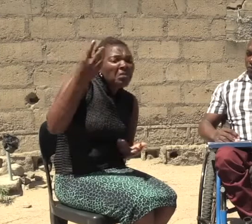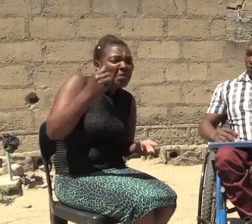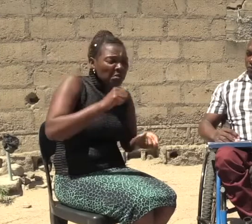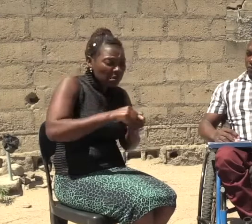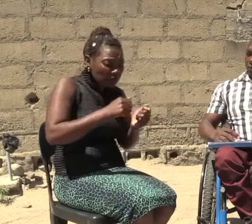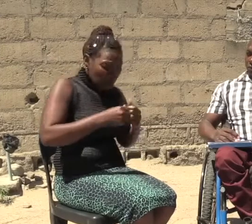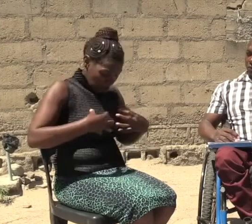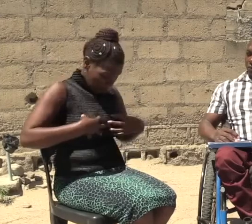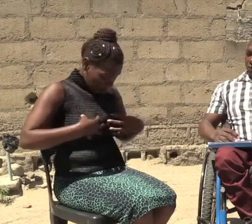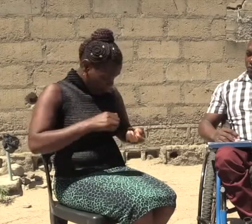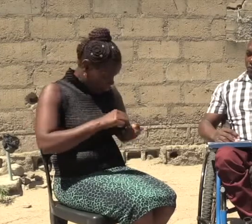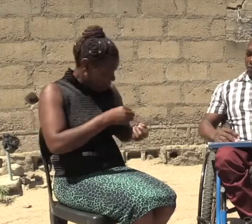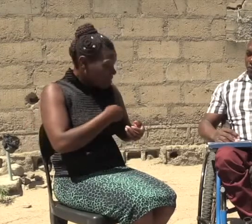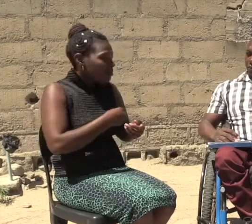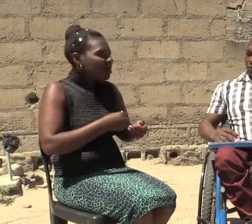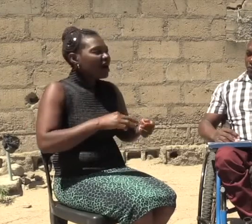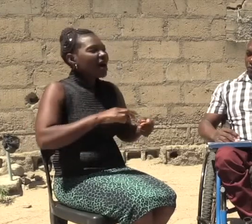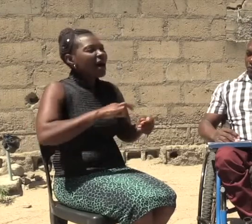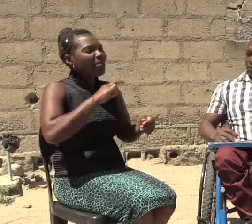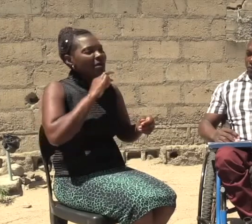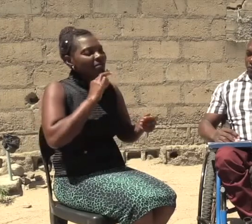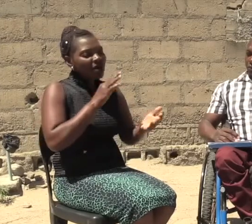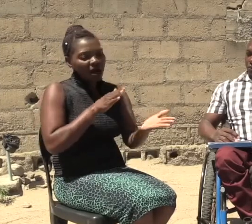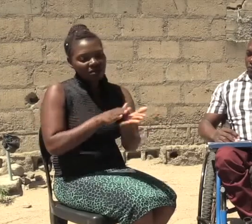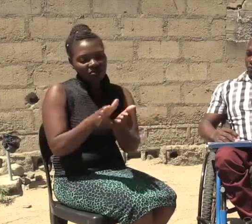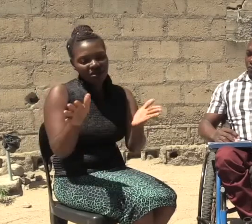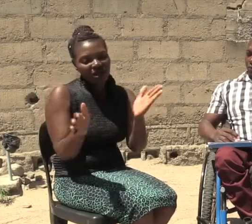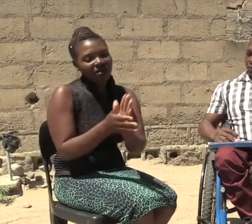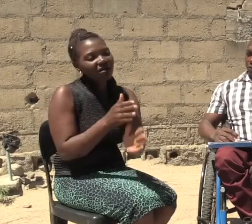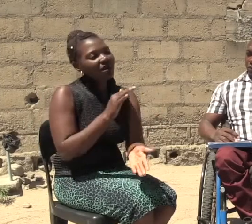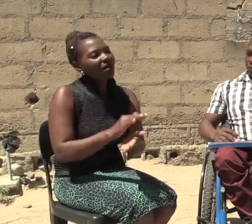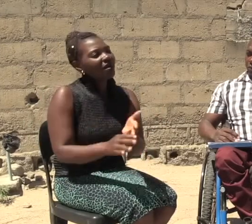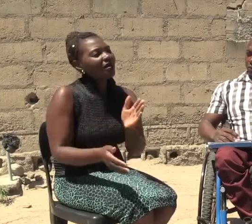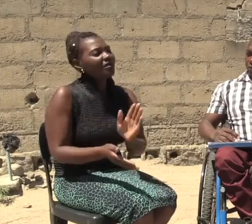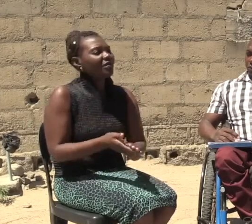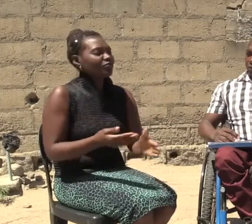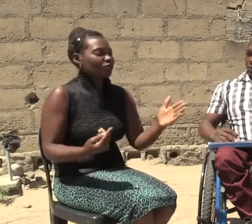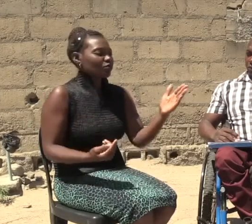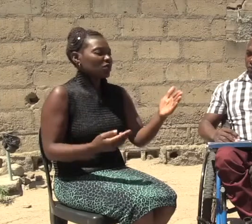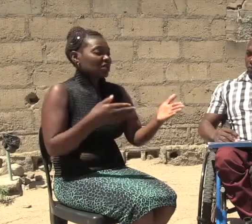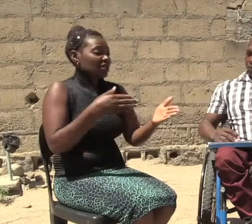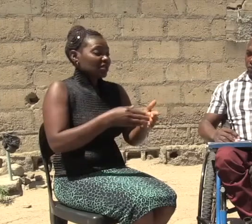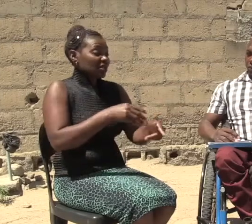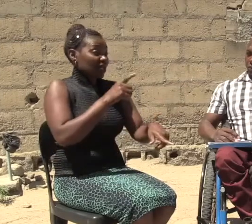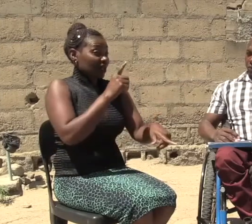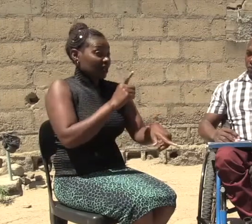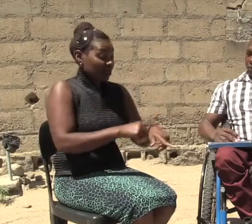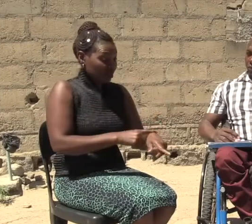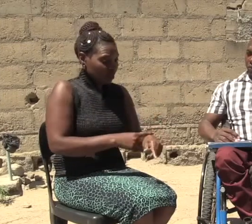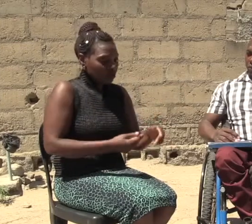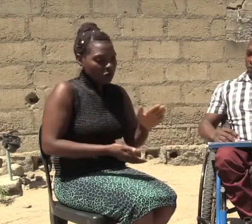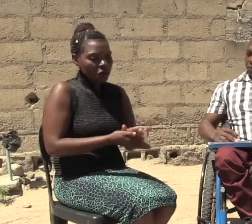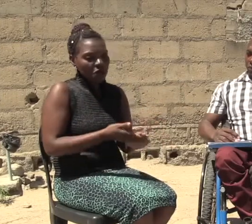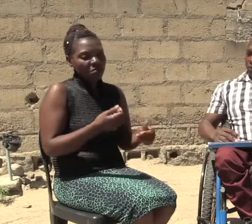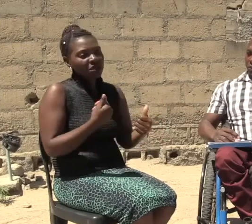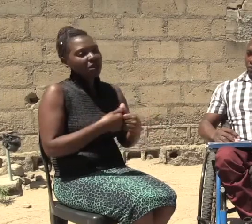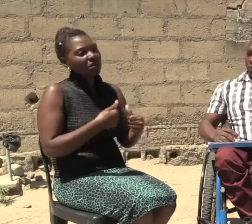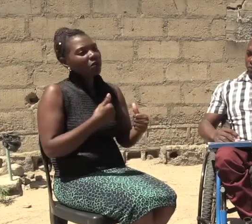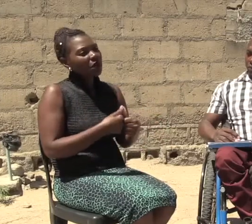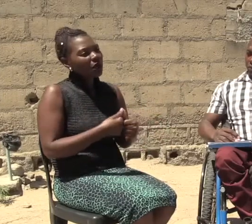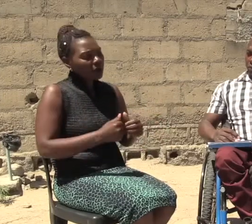sobretudo quando começa o período e quando começam a aparecer os seios. chega o momento dela começar